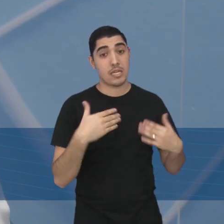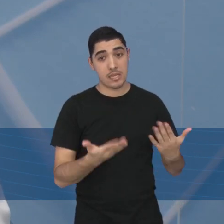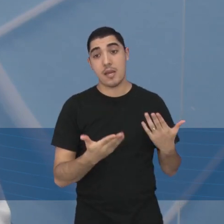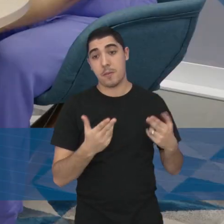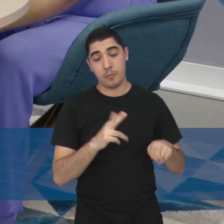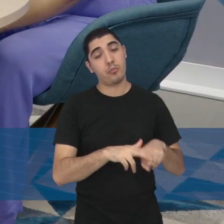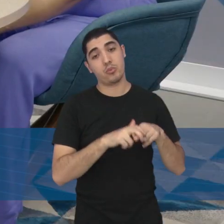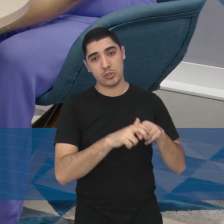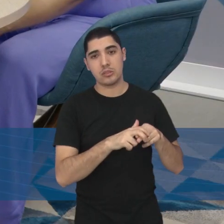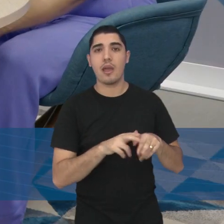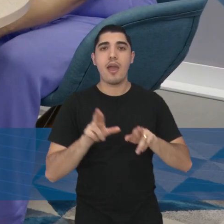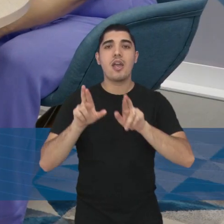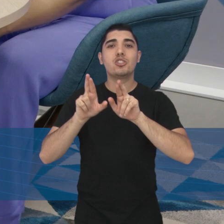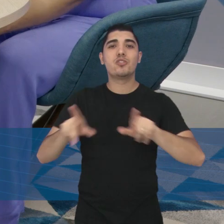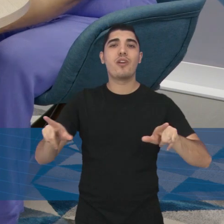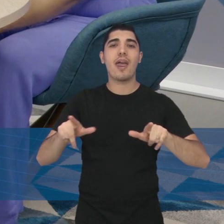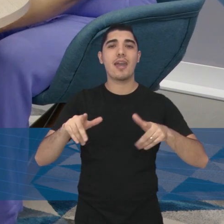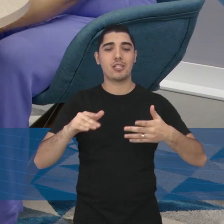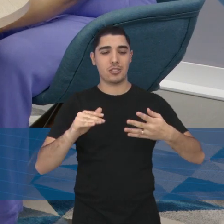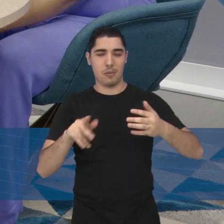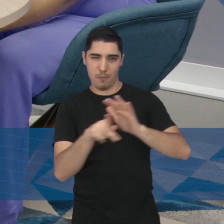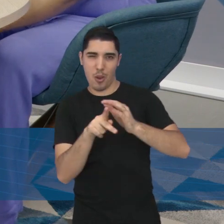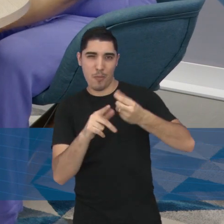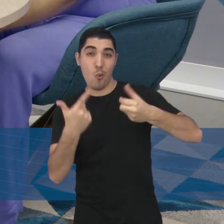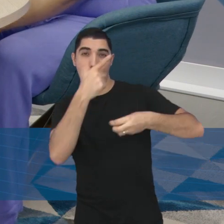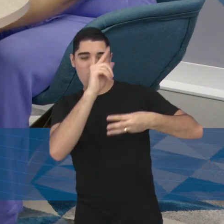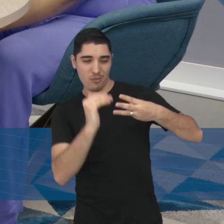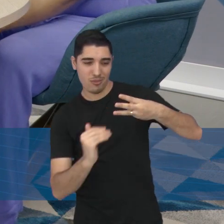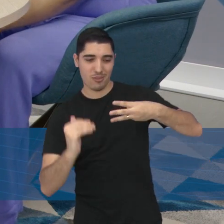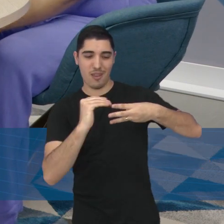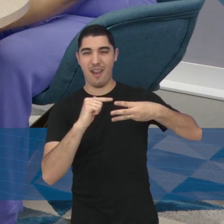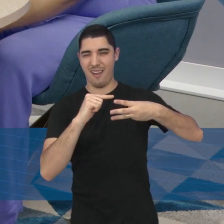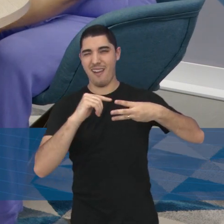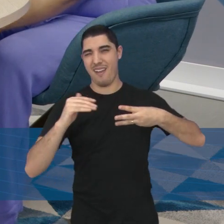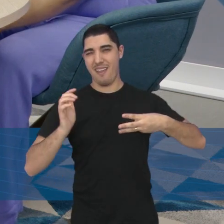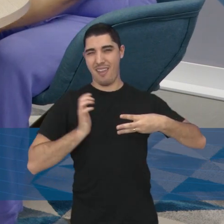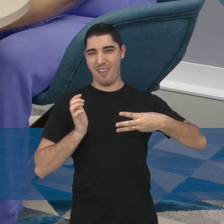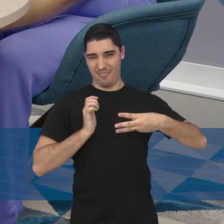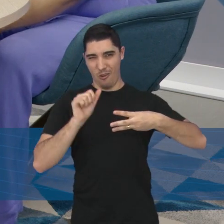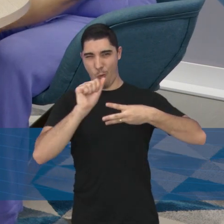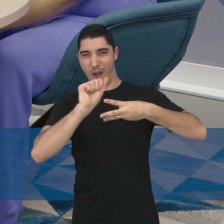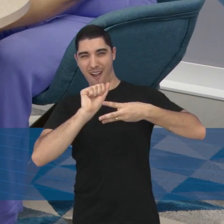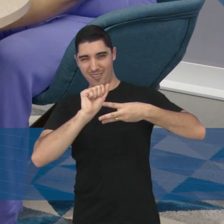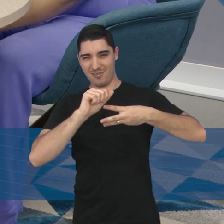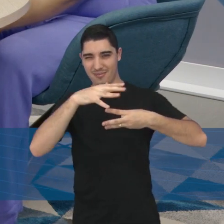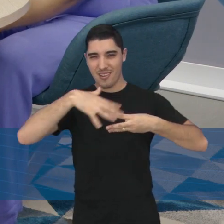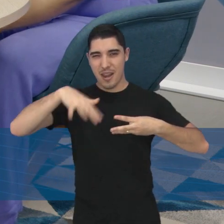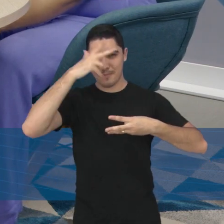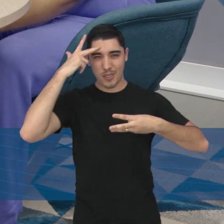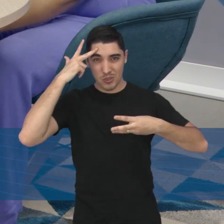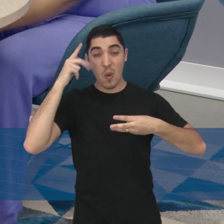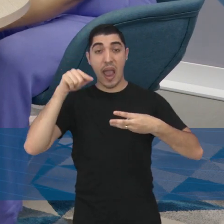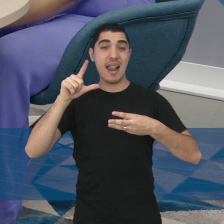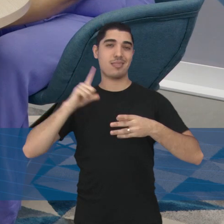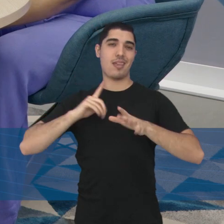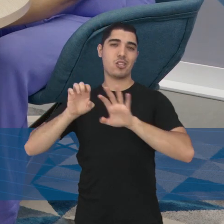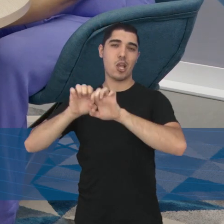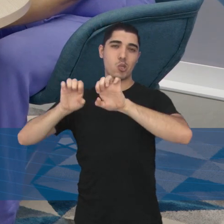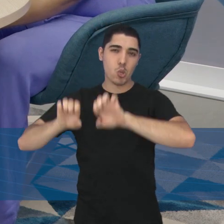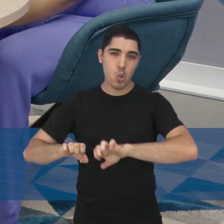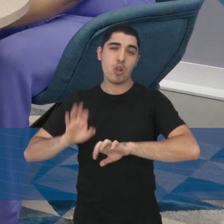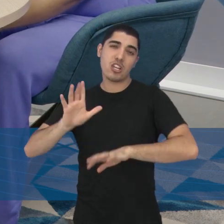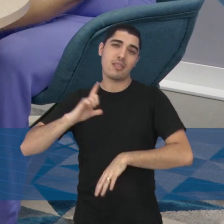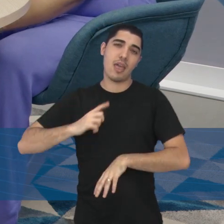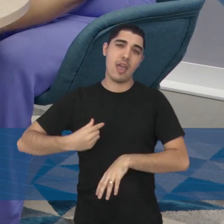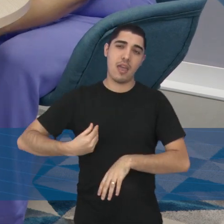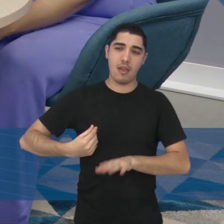do filho, né? Diferente da classe social também, né? Diferente Quando da a gente classe fala social. de, né, depressão pós-parto, mesmo pessoas com estrutura, né, que têm